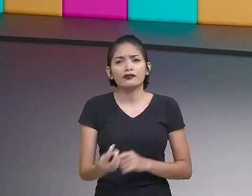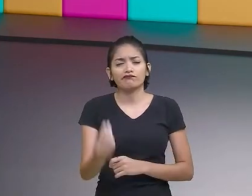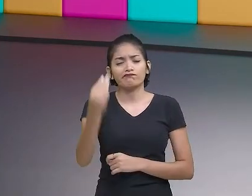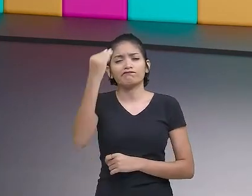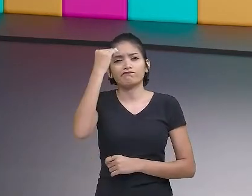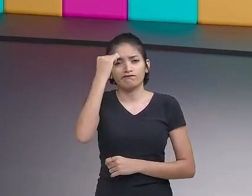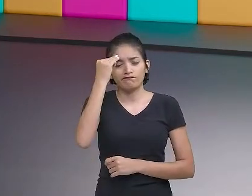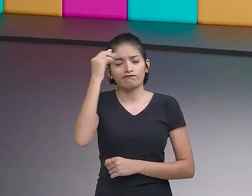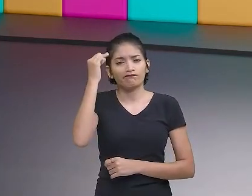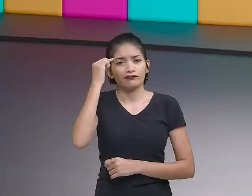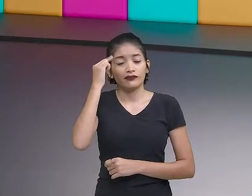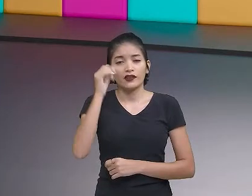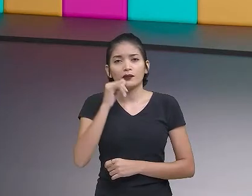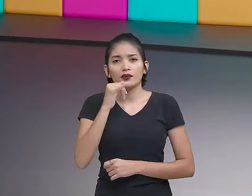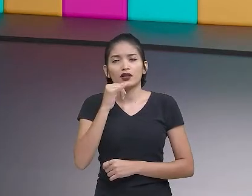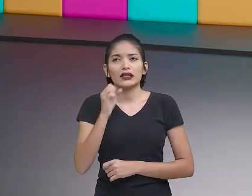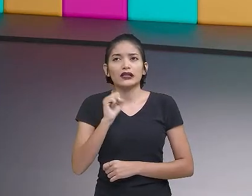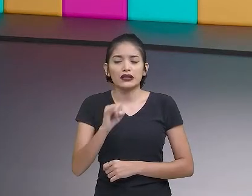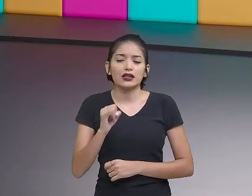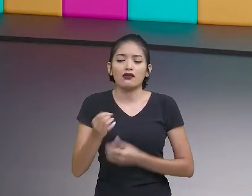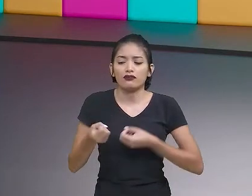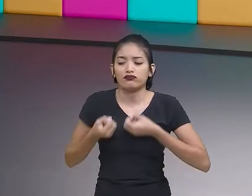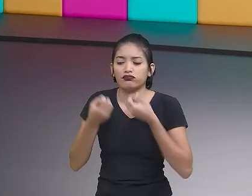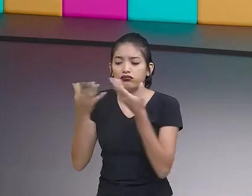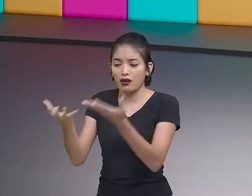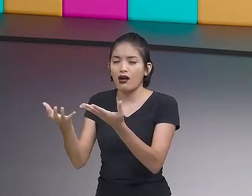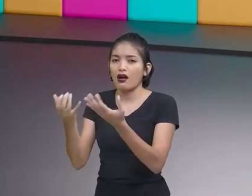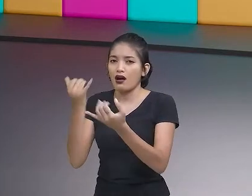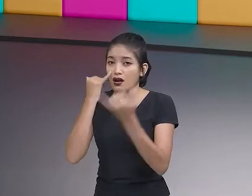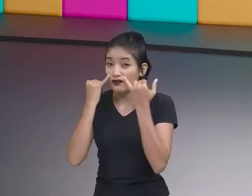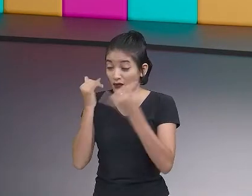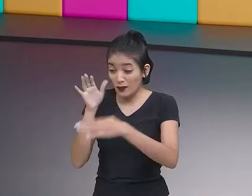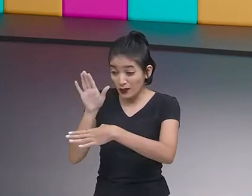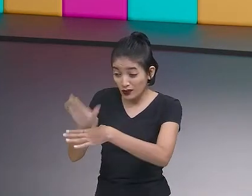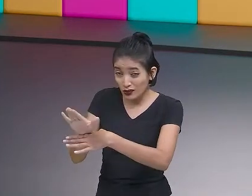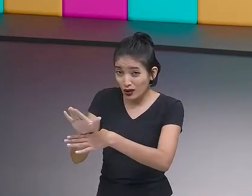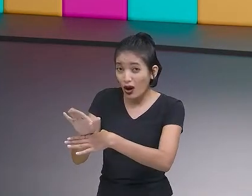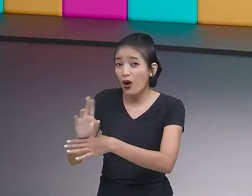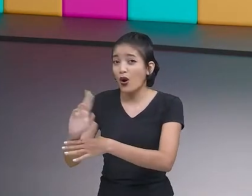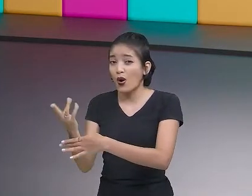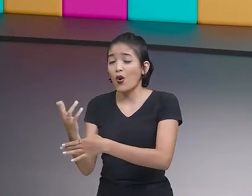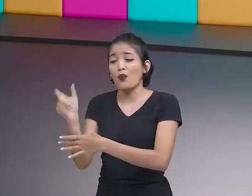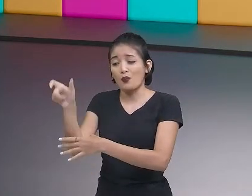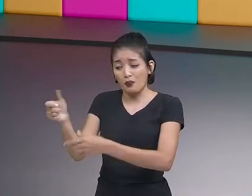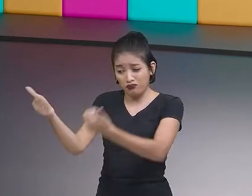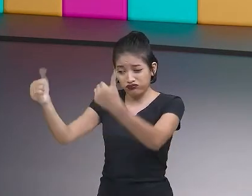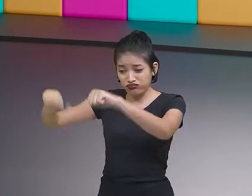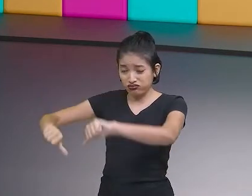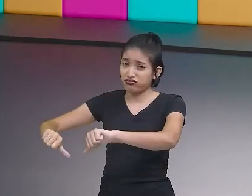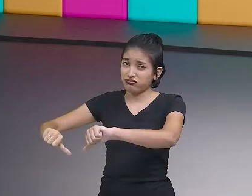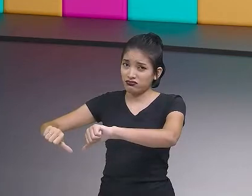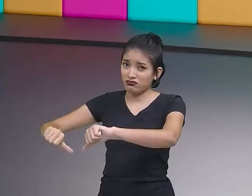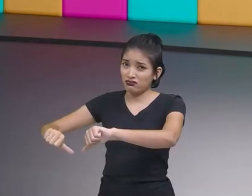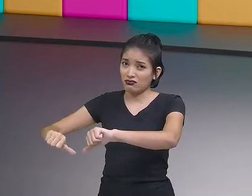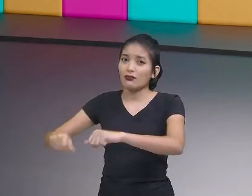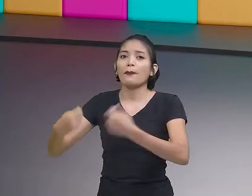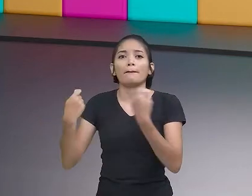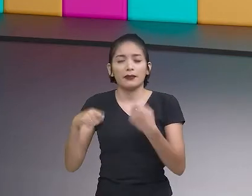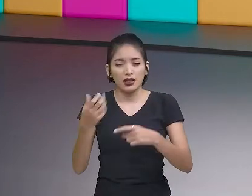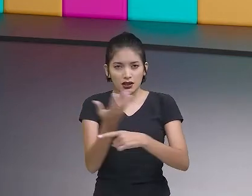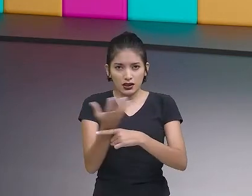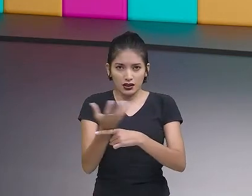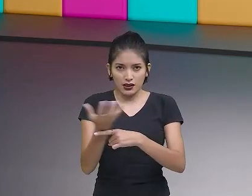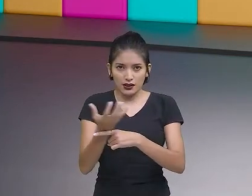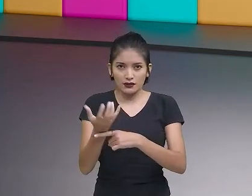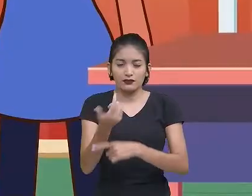consciência. Se eu vou passar a notícia para ajudar ou para prejudicar alguém? Ela precisa passar na peneira. Vamos lá